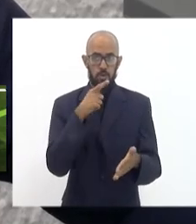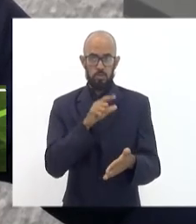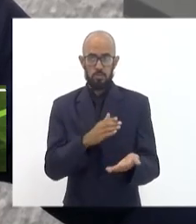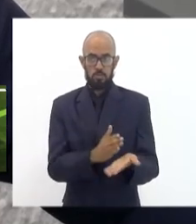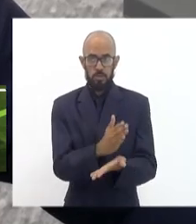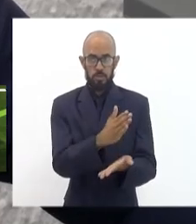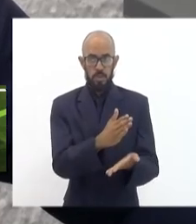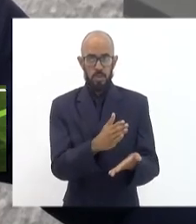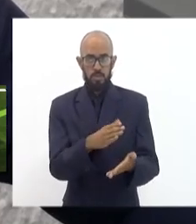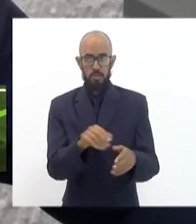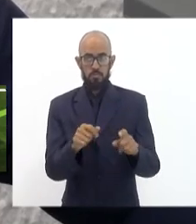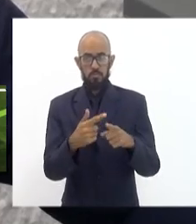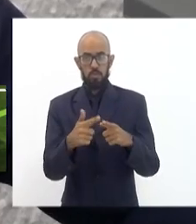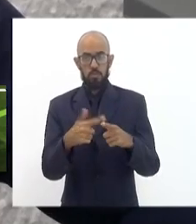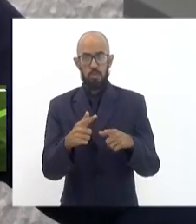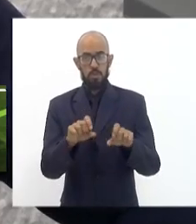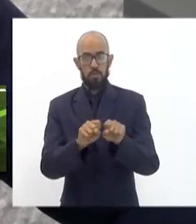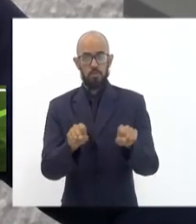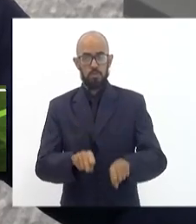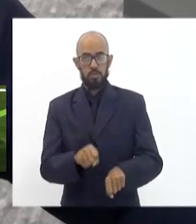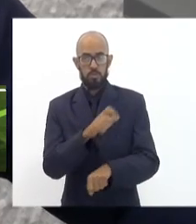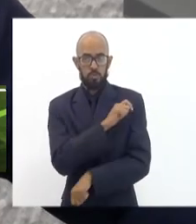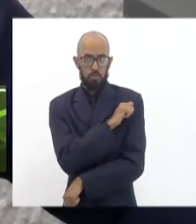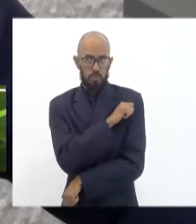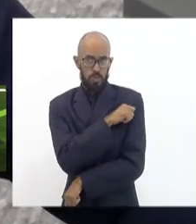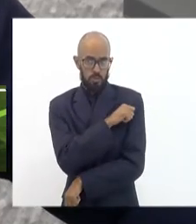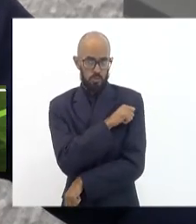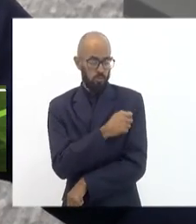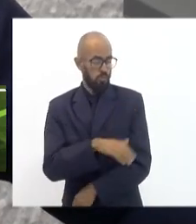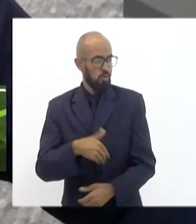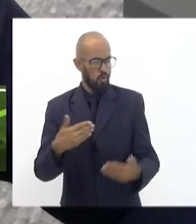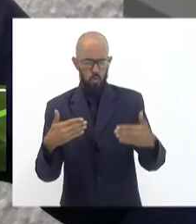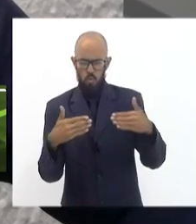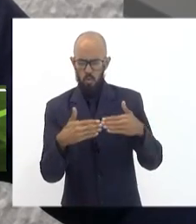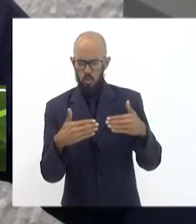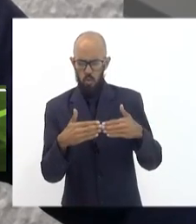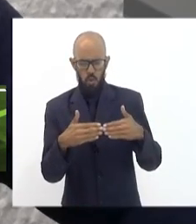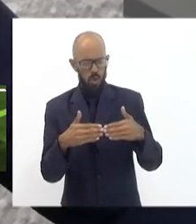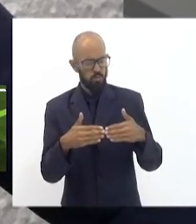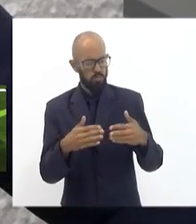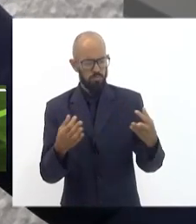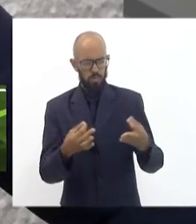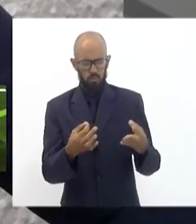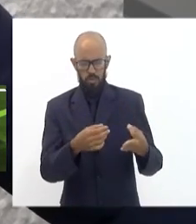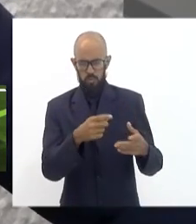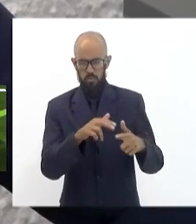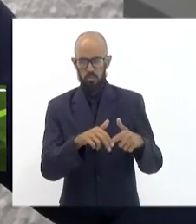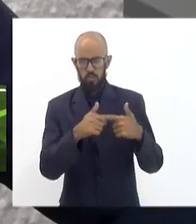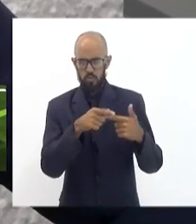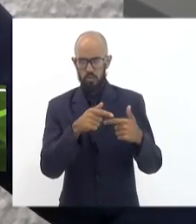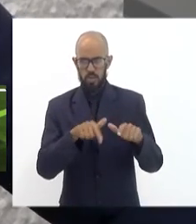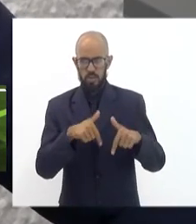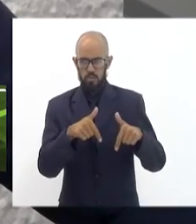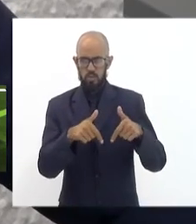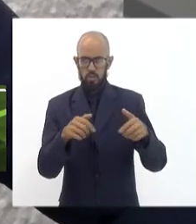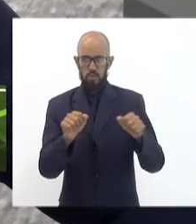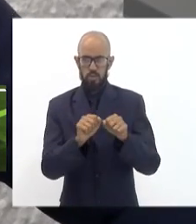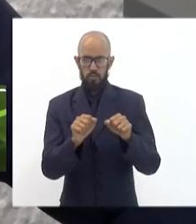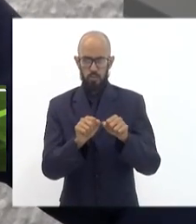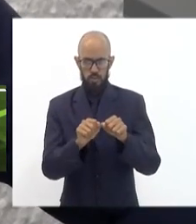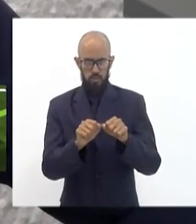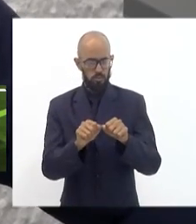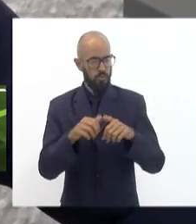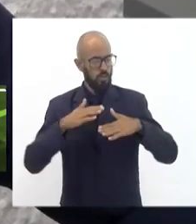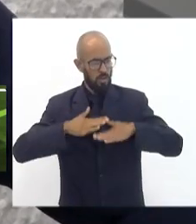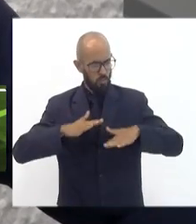vencer a questão do regime de recuperação então tô concordo absolutamente tanto é que as providências são tomadas Então fique tranquilo a gente